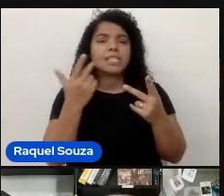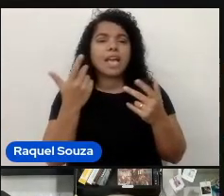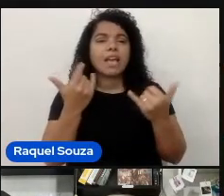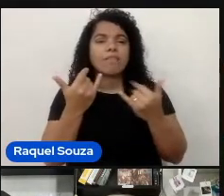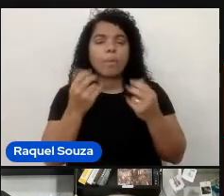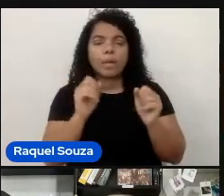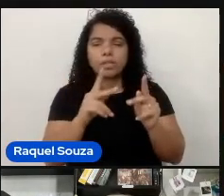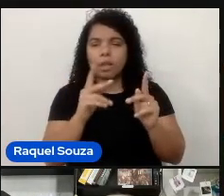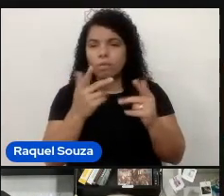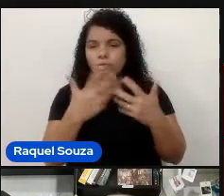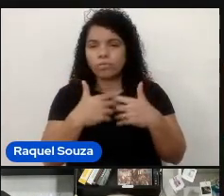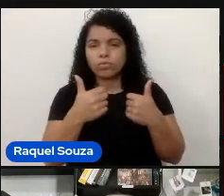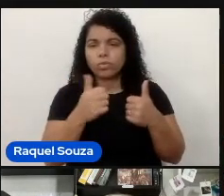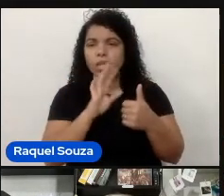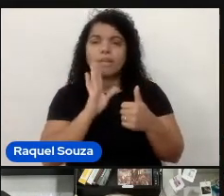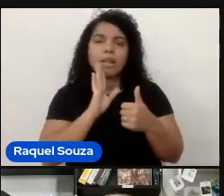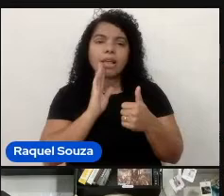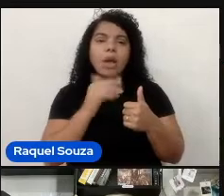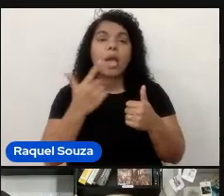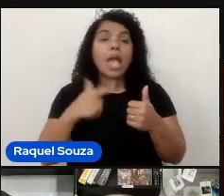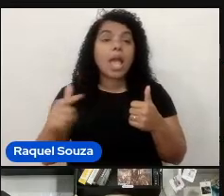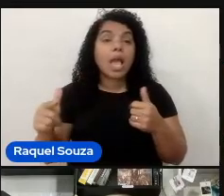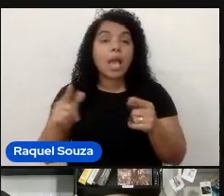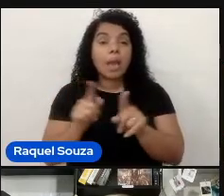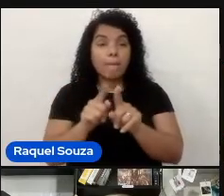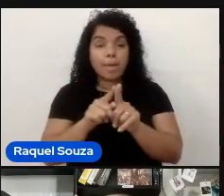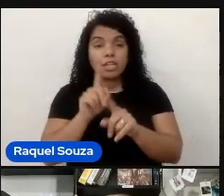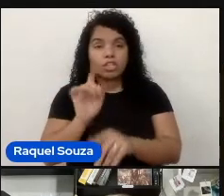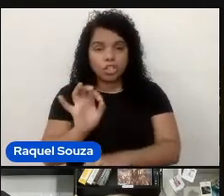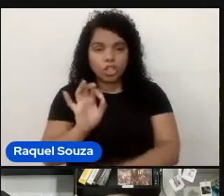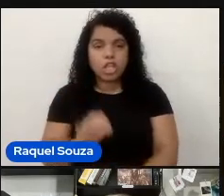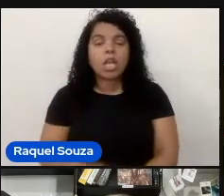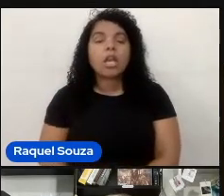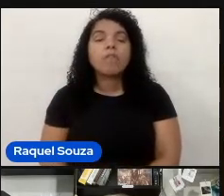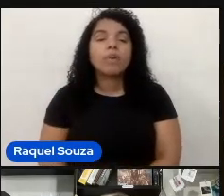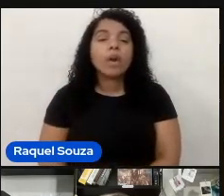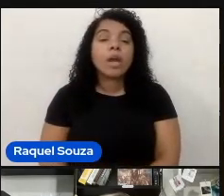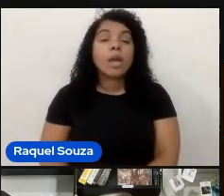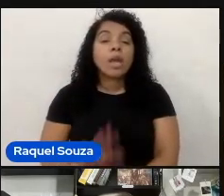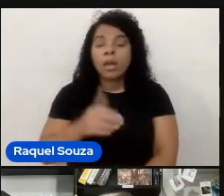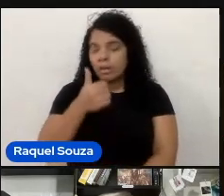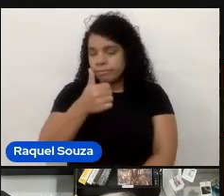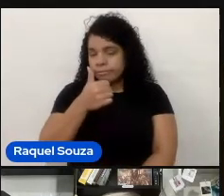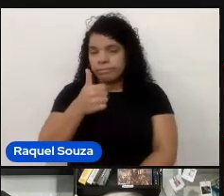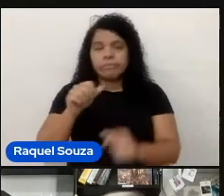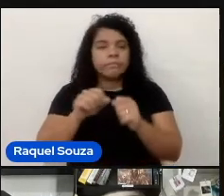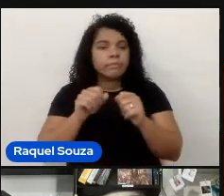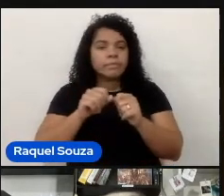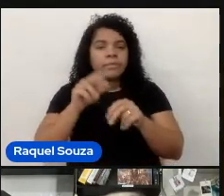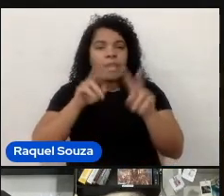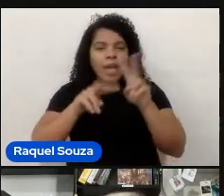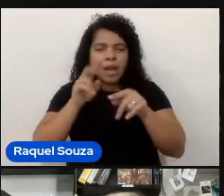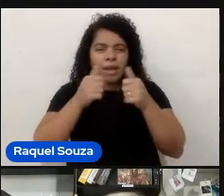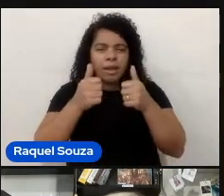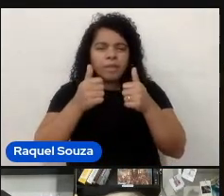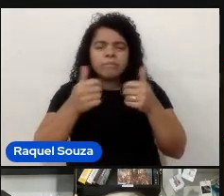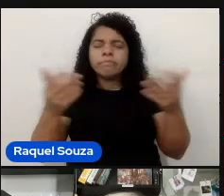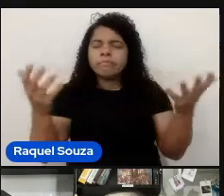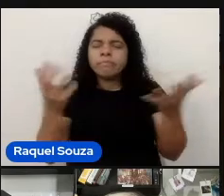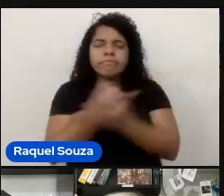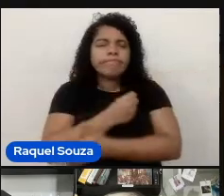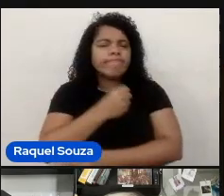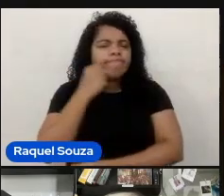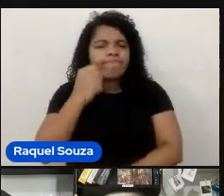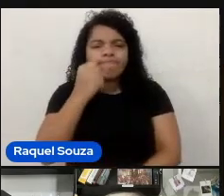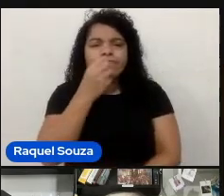é repetitivo, outra premissa da automação, beleza, e você fez uma avaliação ali e falou, putz, vale a